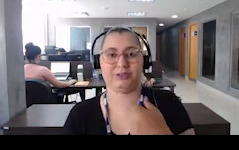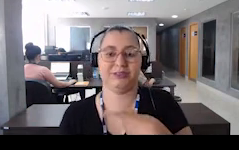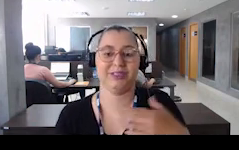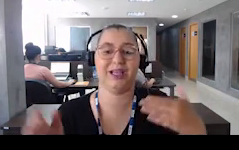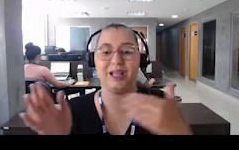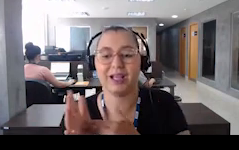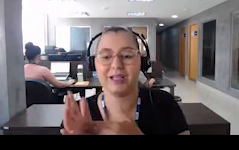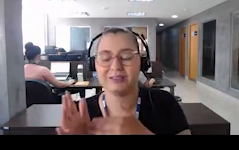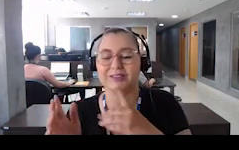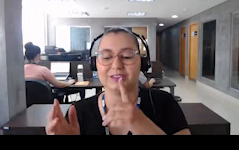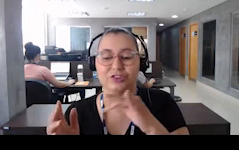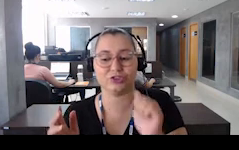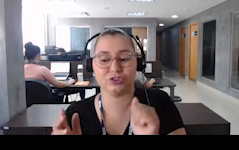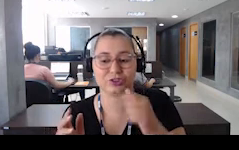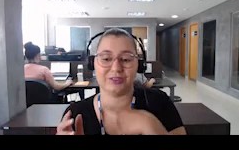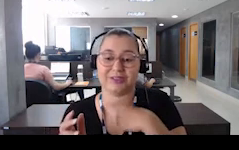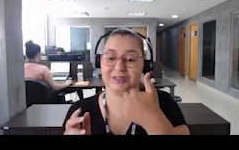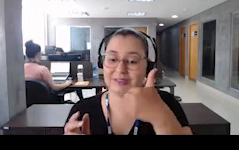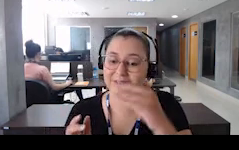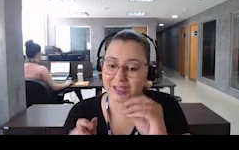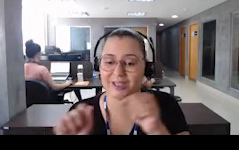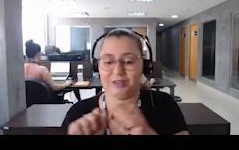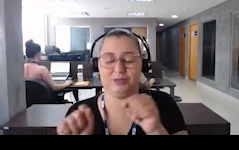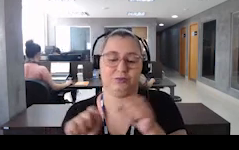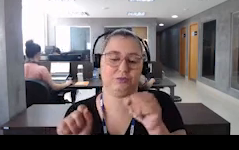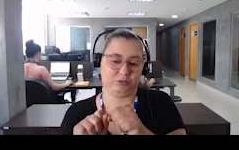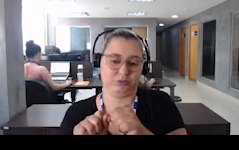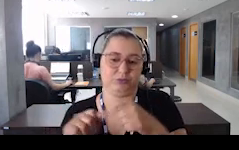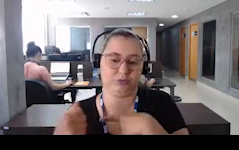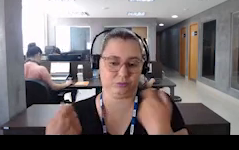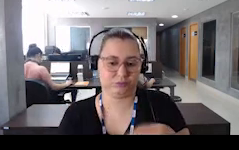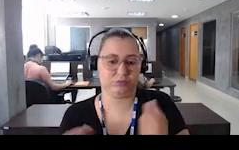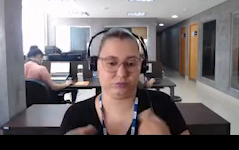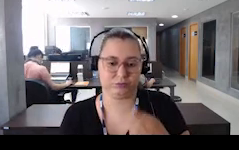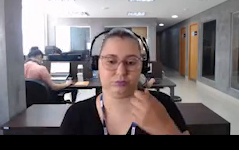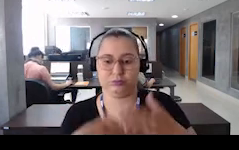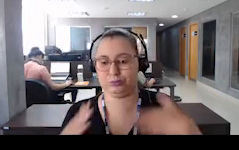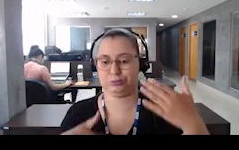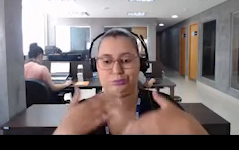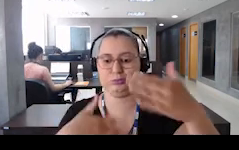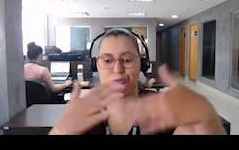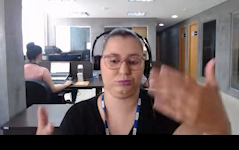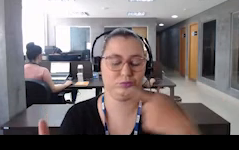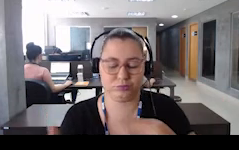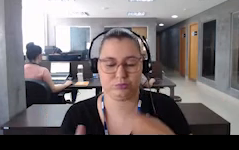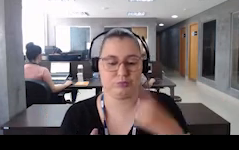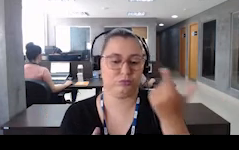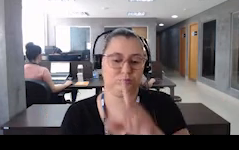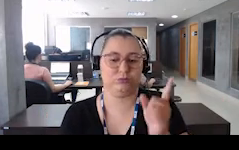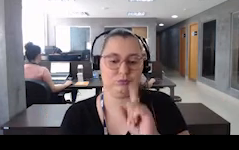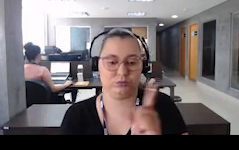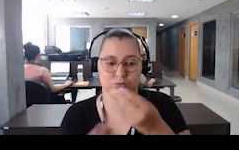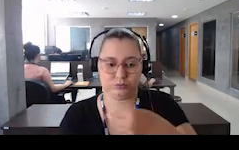o dia 10 para fazer, né? Então, assim, é bastante coisa que vocês precisam correr atrás aí, porque senão vocês não conseguem entregar,